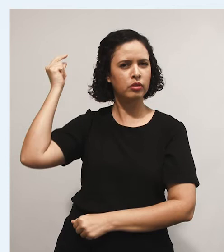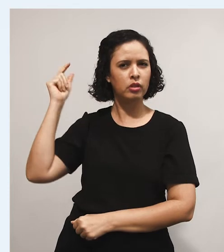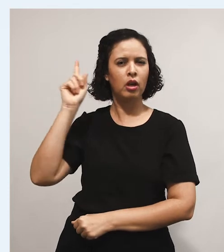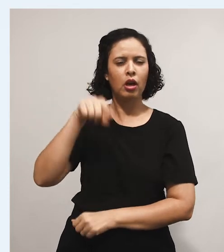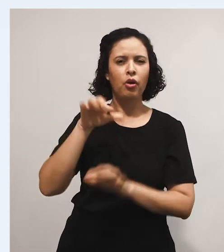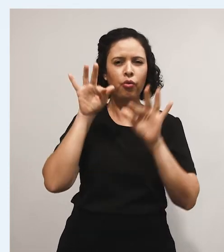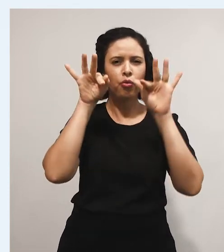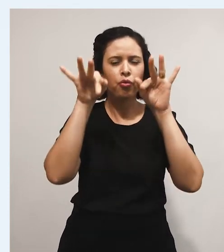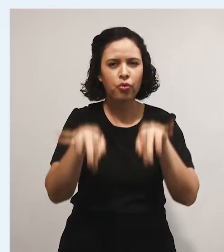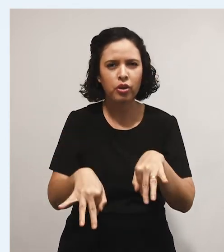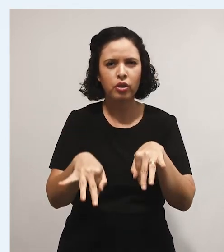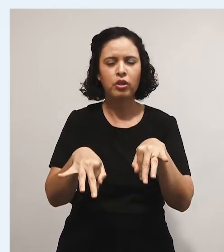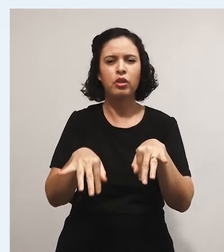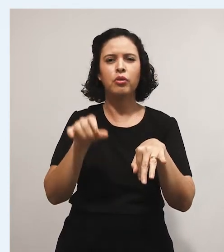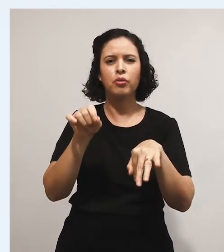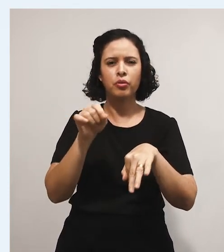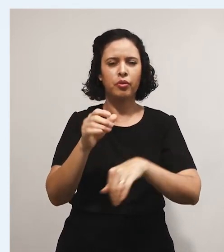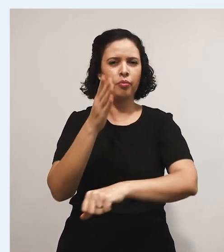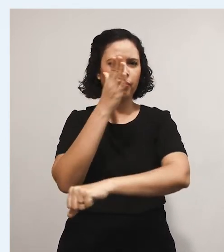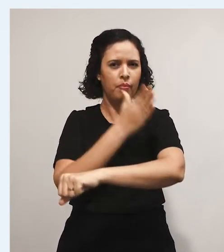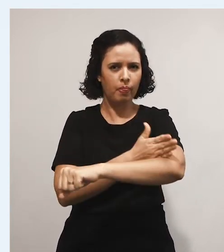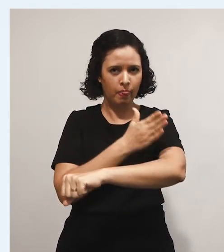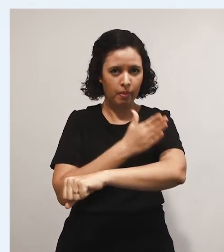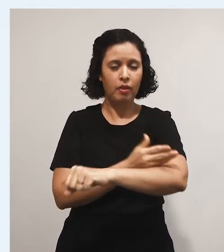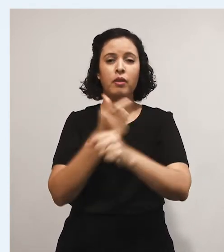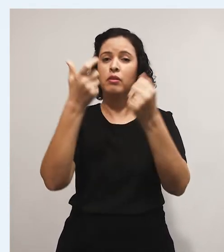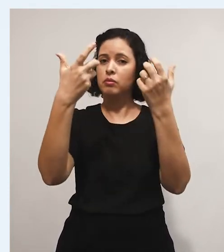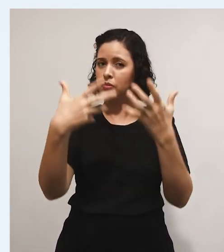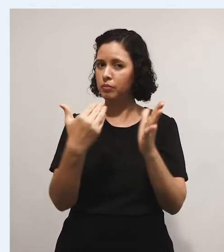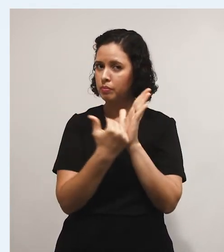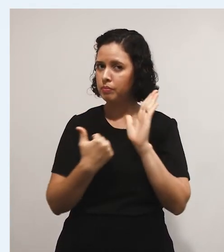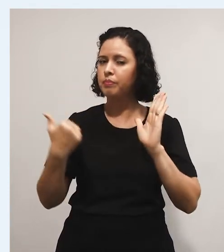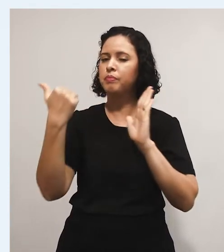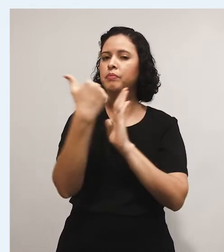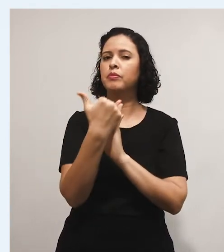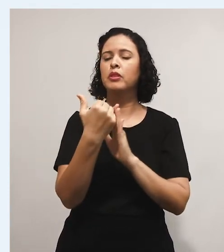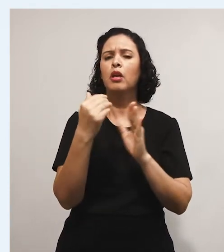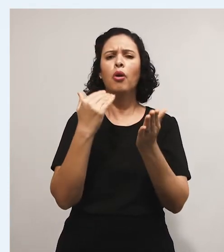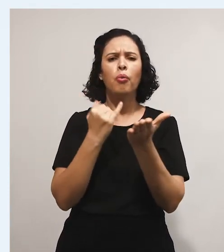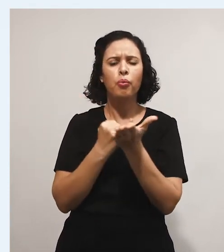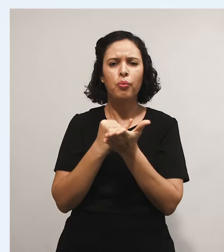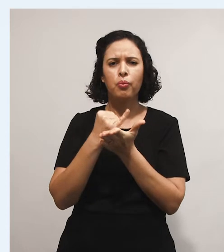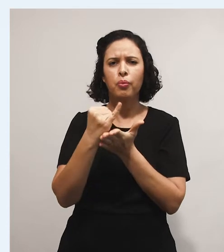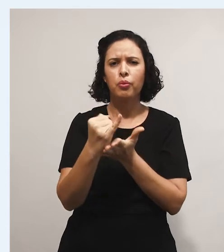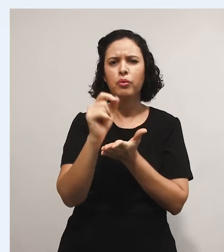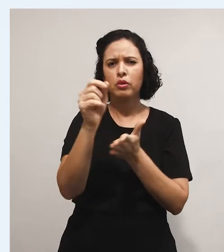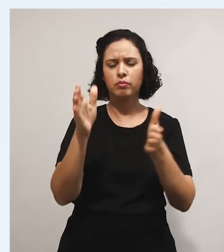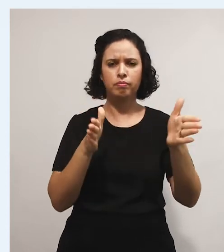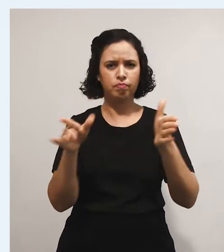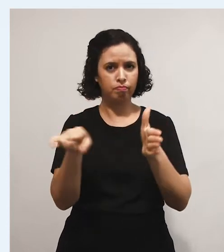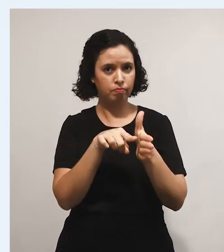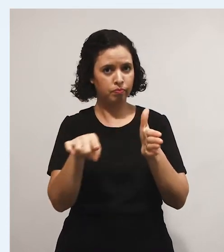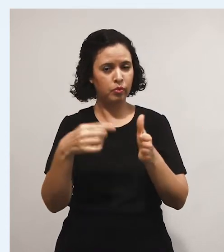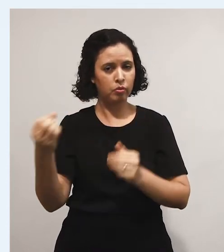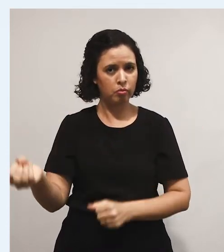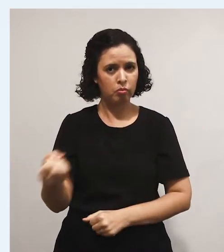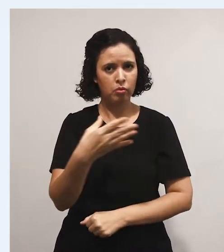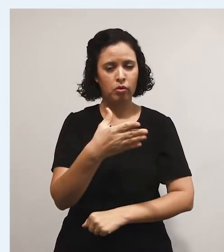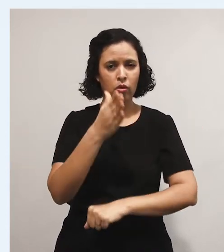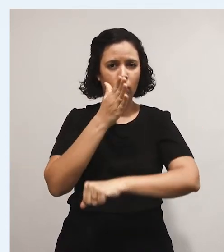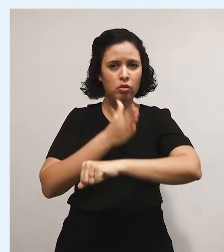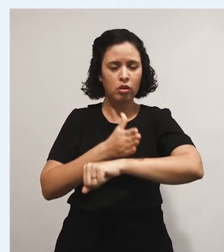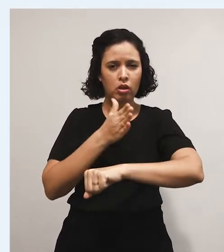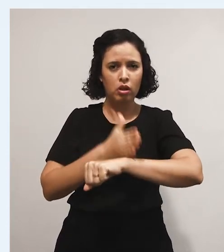do chamado feudalismo, o que é isso? Vamos falar um pouco disso. E o início dessa era moderna que nós chamamos